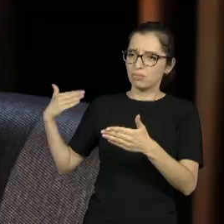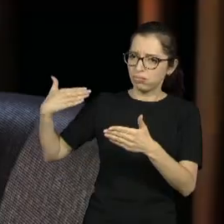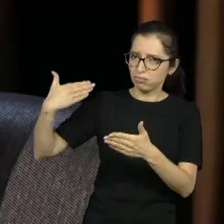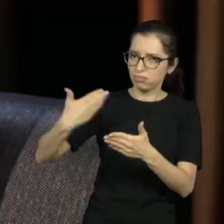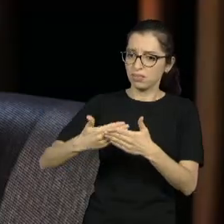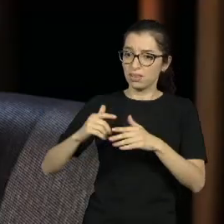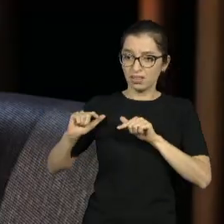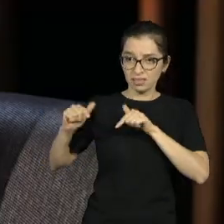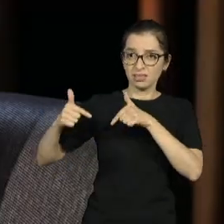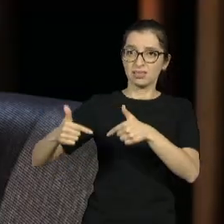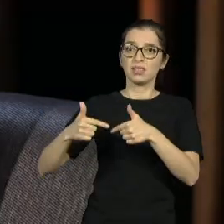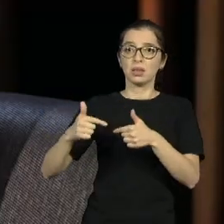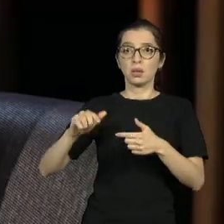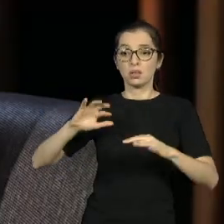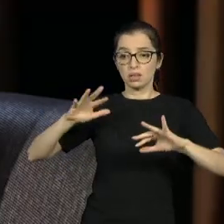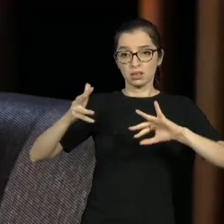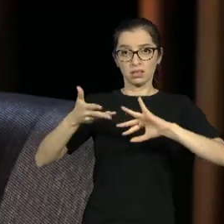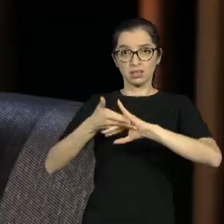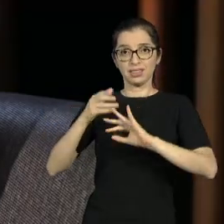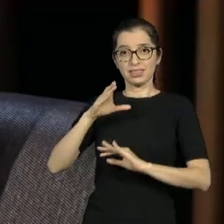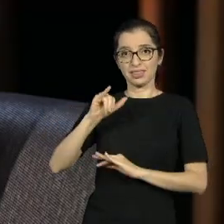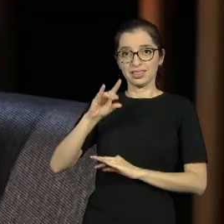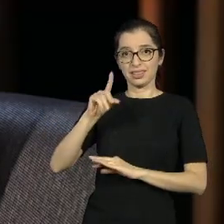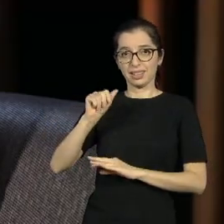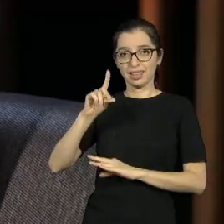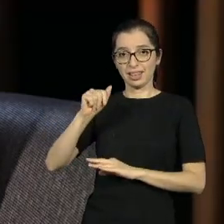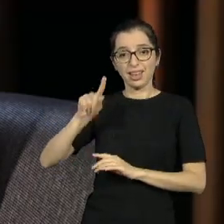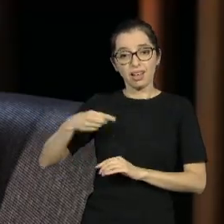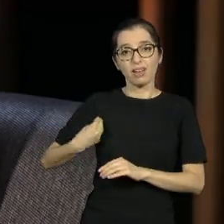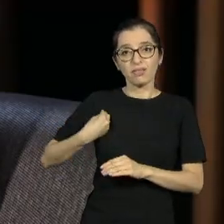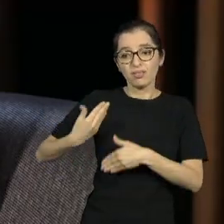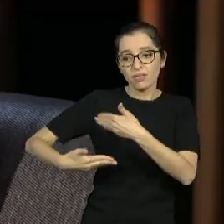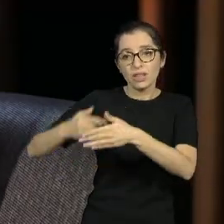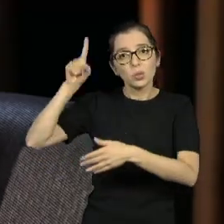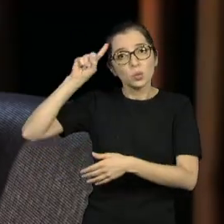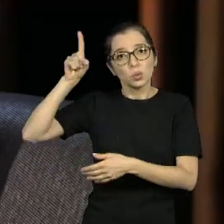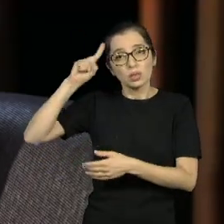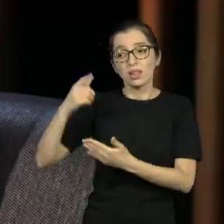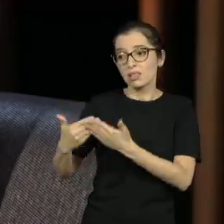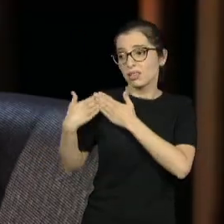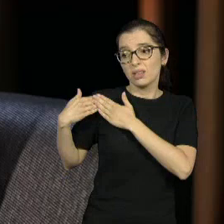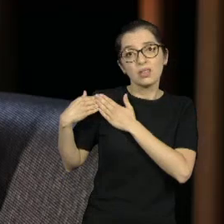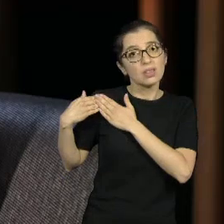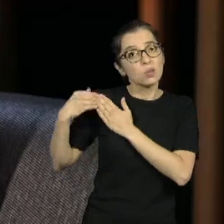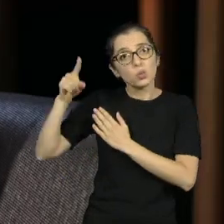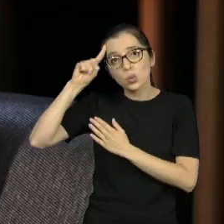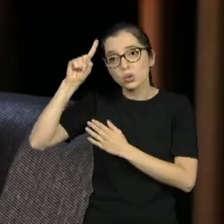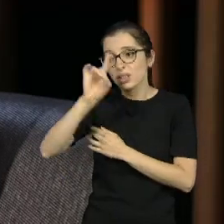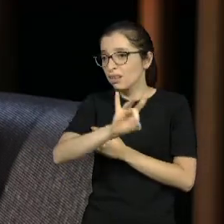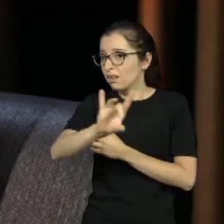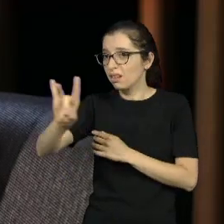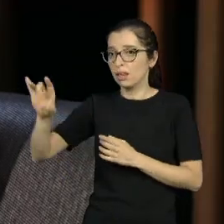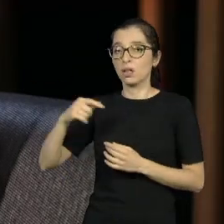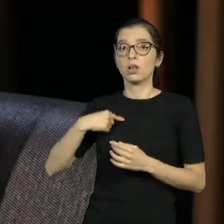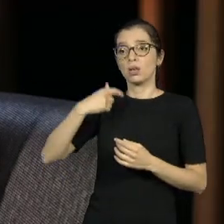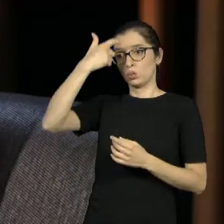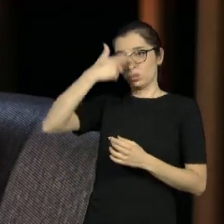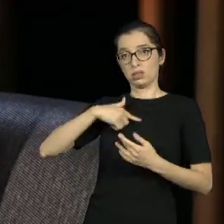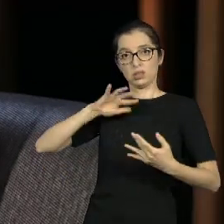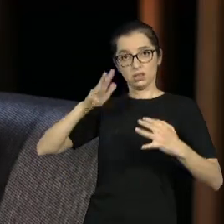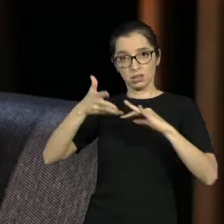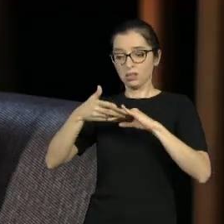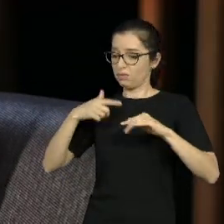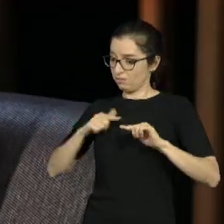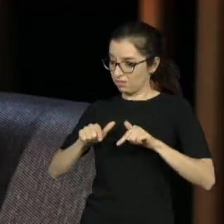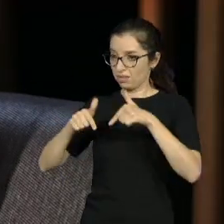seja a cidadania a gente prática todo dia cada um do seu lugar eu como cidadã tô mudando os